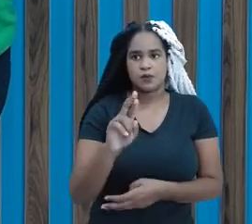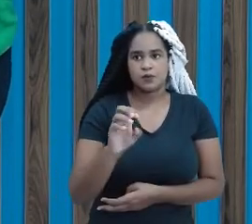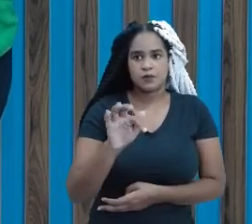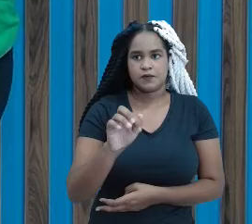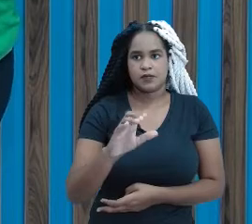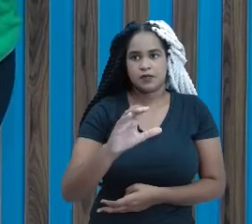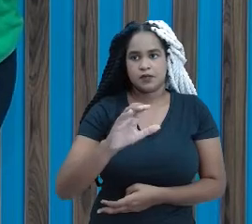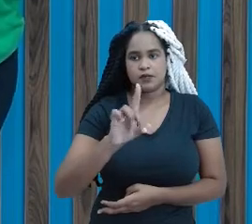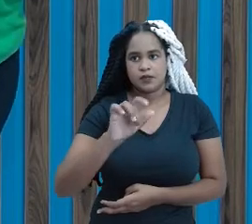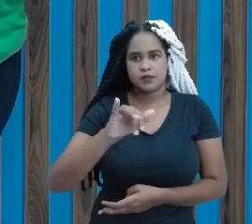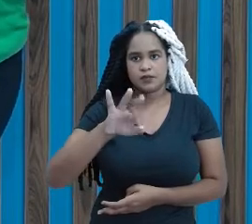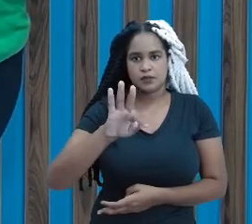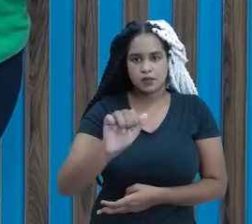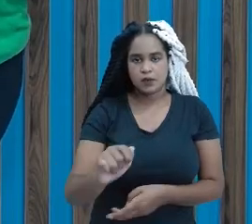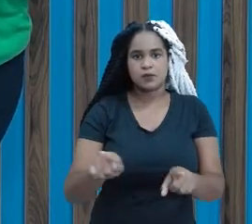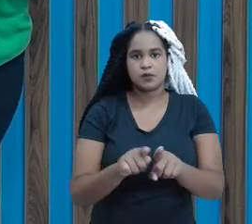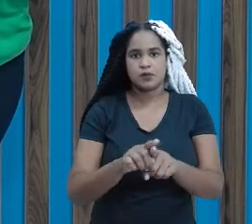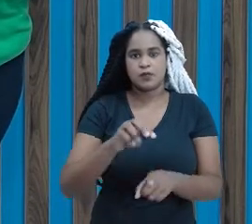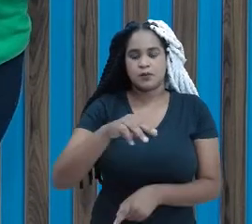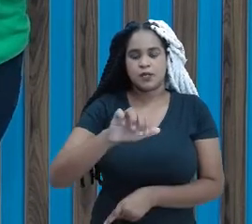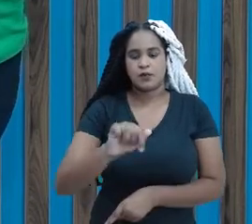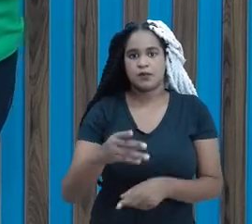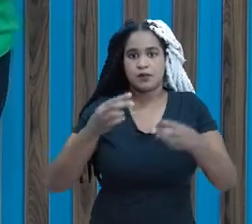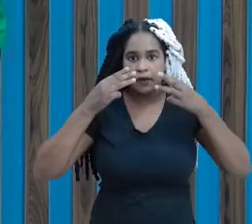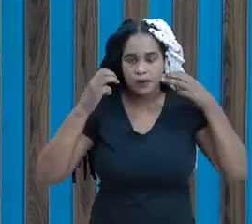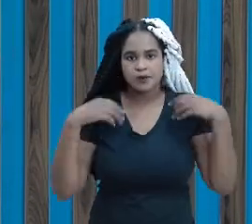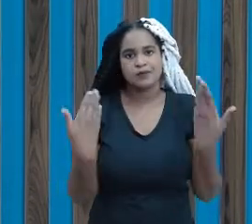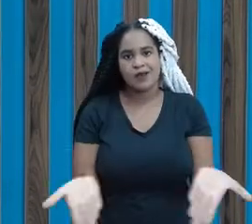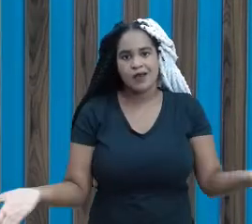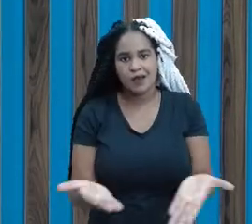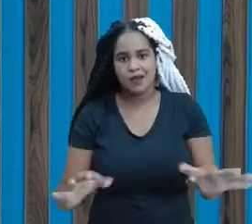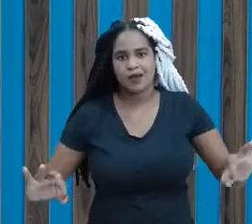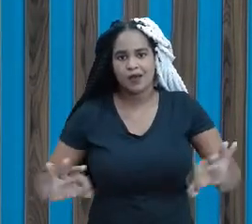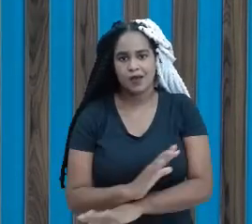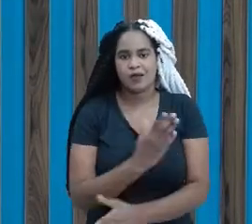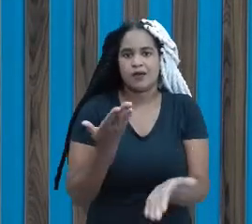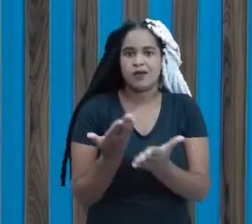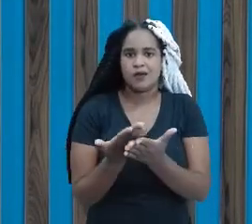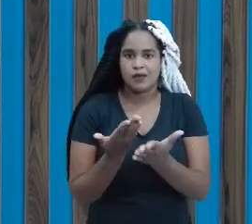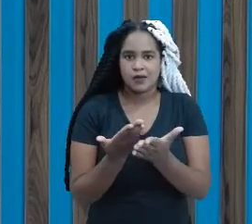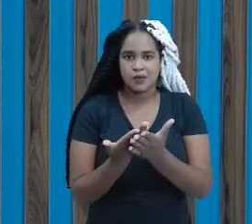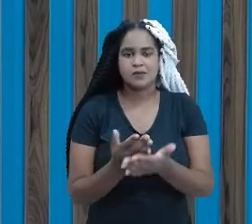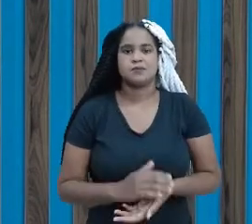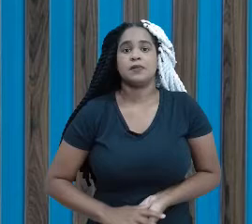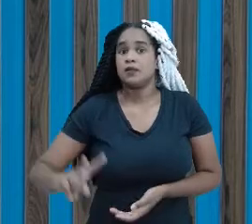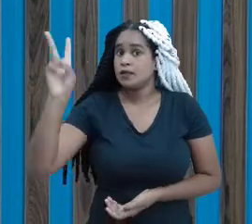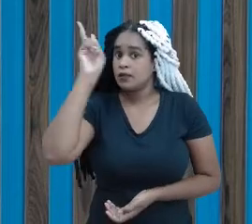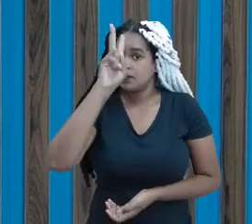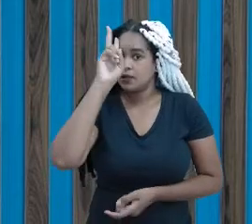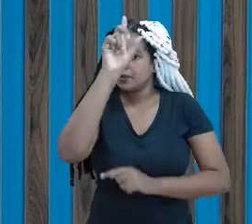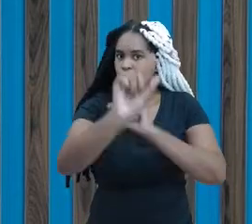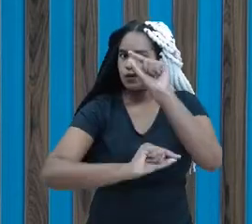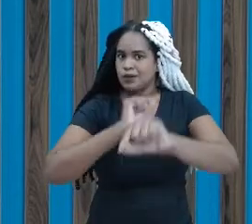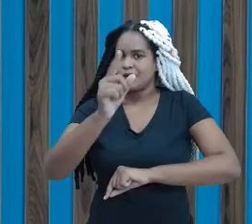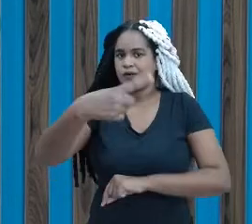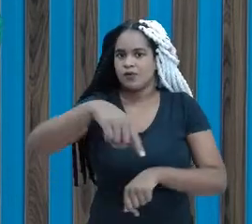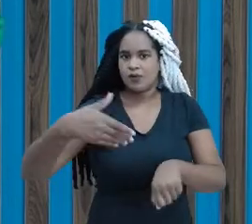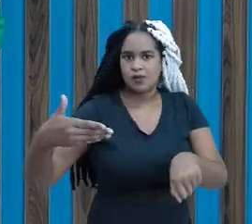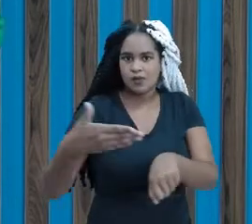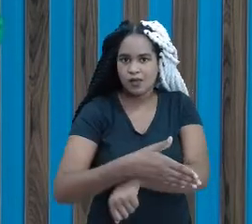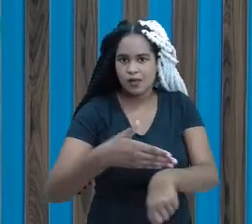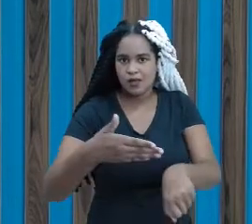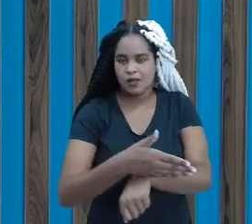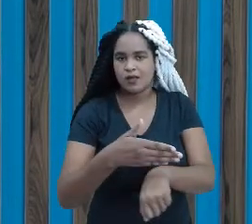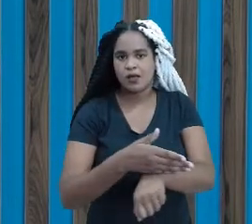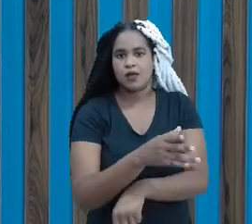miado do gato. Então, gente, estamos encerrando essa aula de hoje. Olha, lembrem-se de entrar em